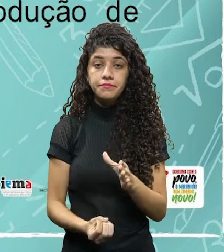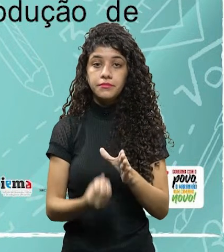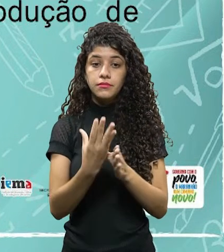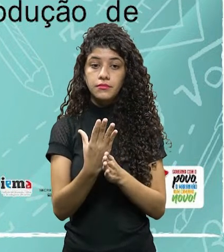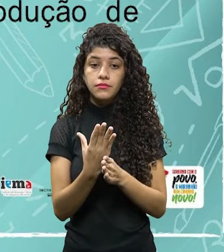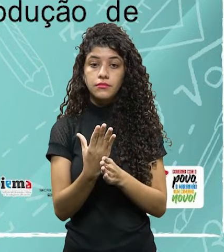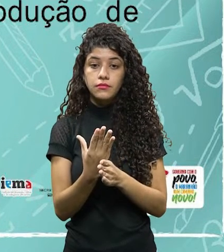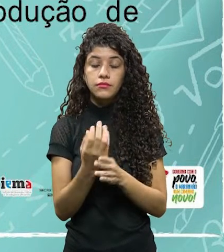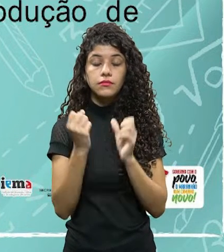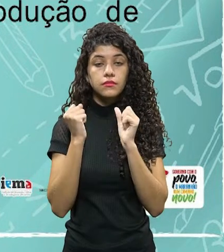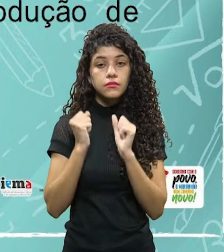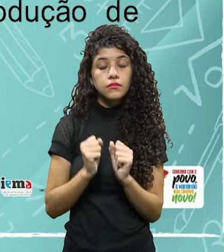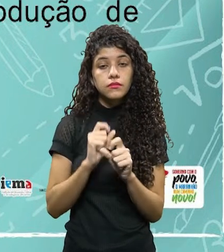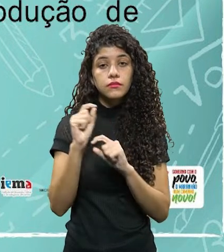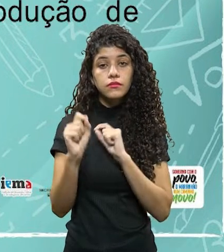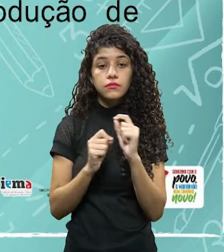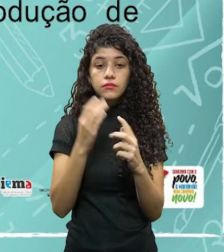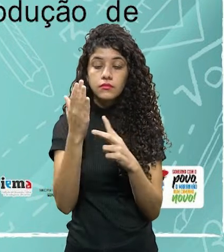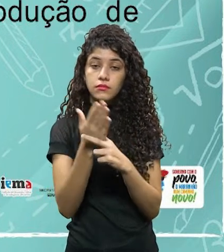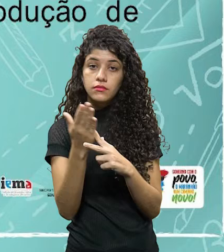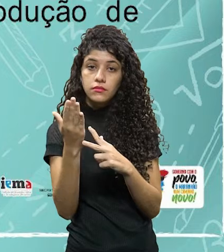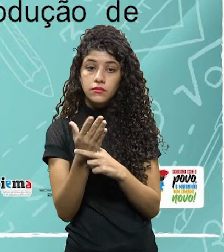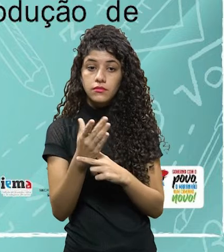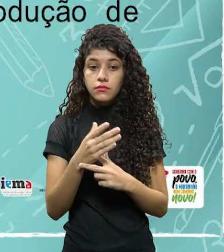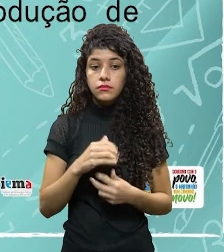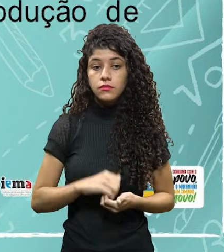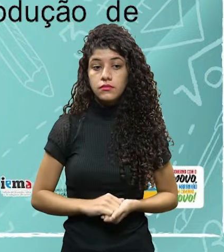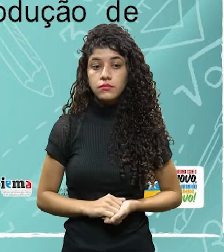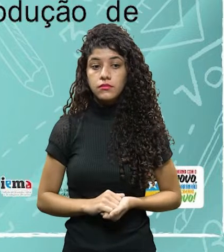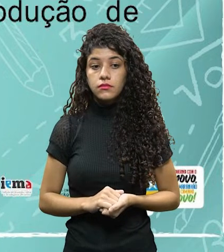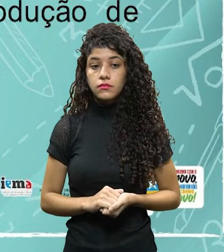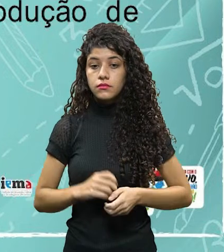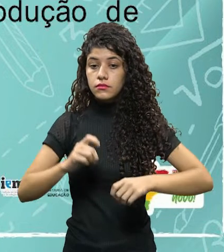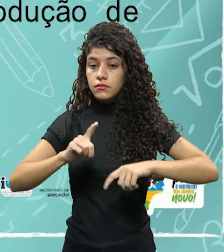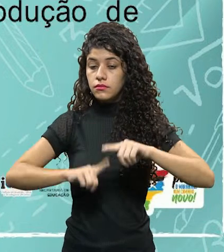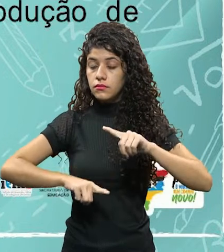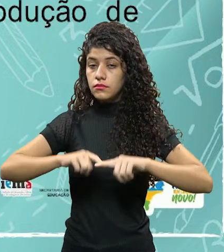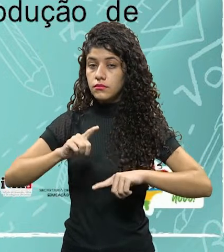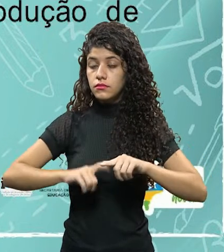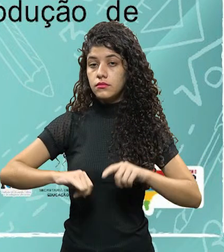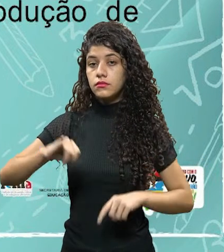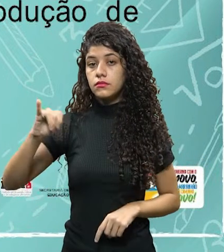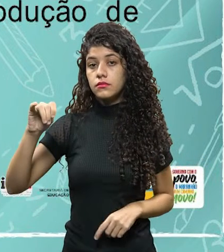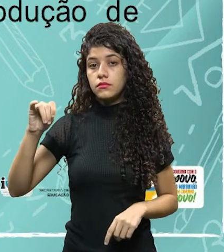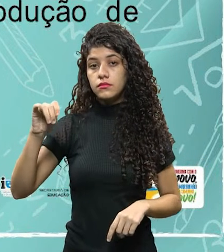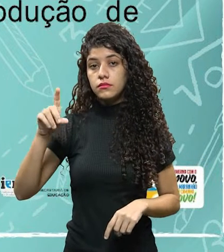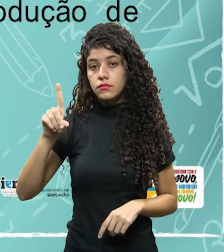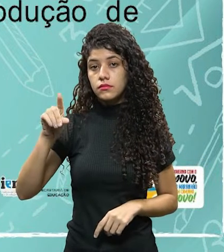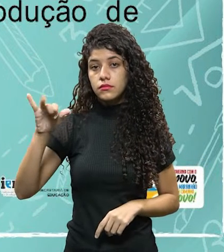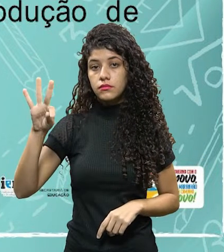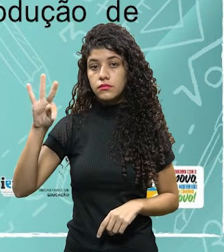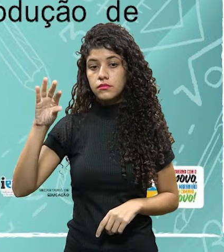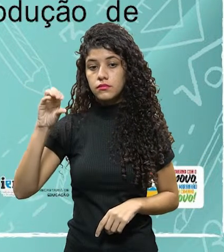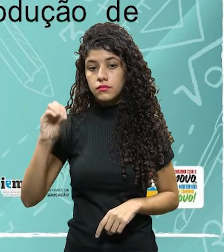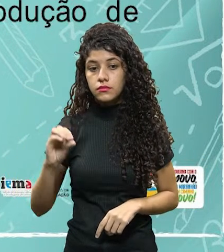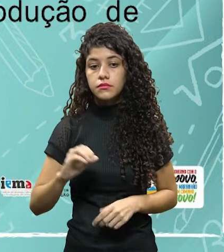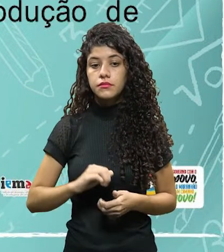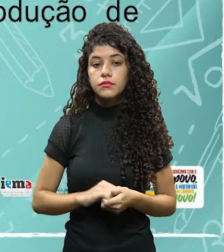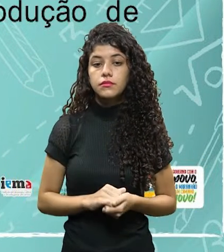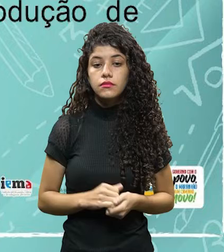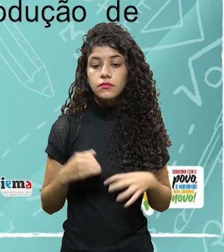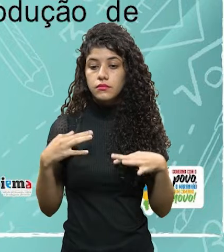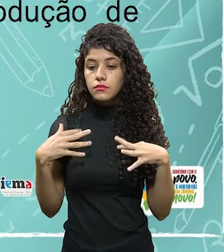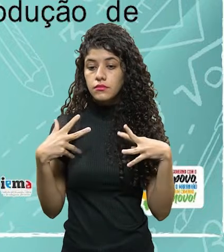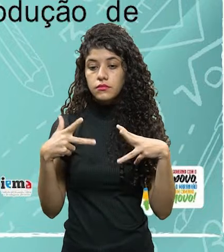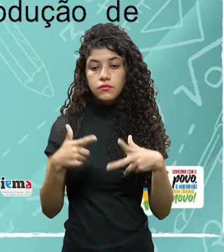produtivo, podendo ser divididos em custos indiretos, material direto e mão de obra direta. Ou seja,